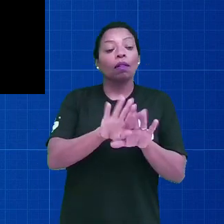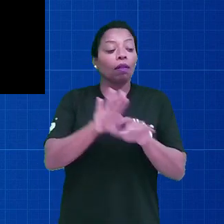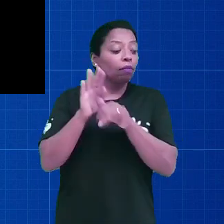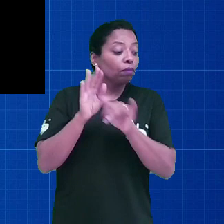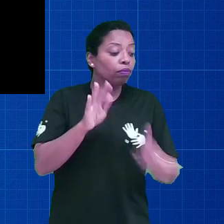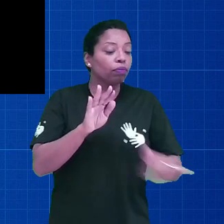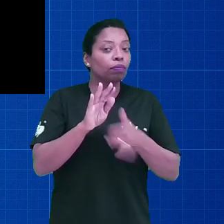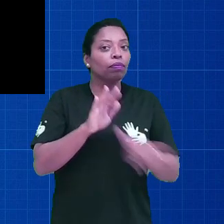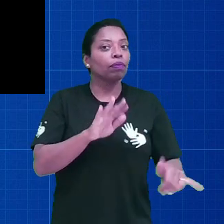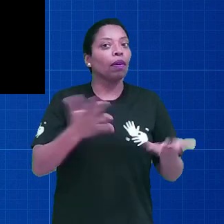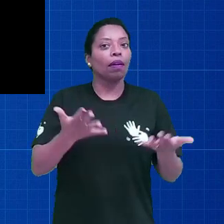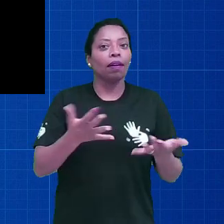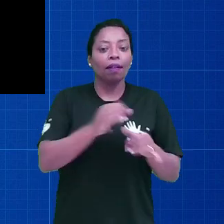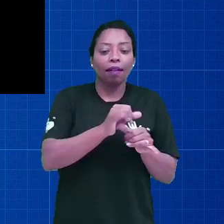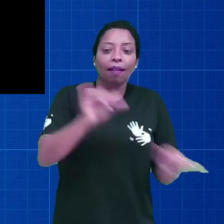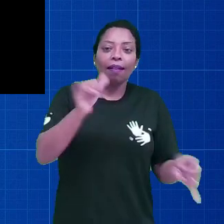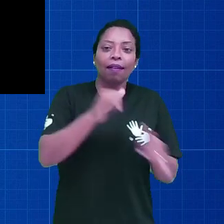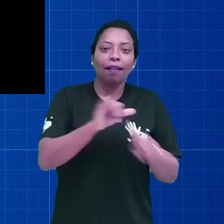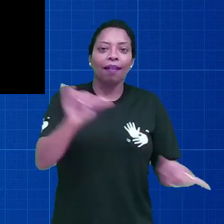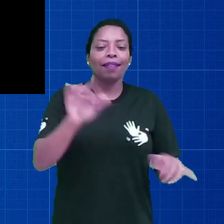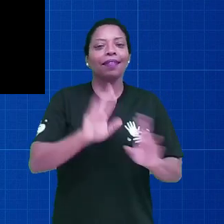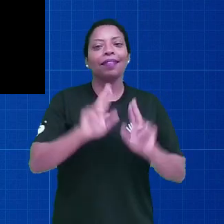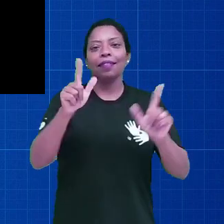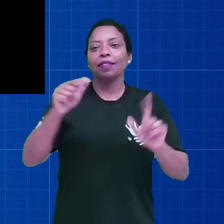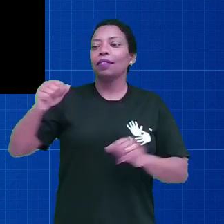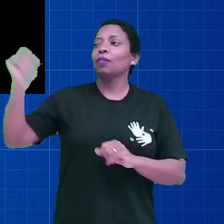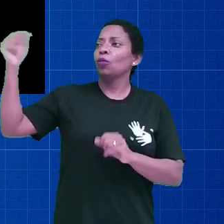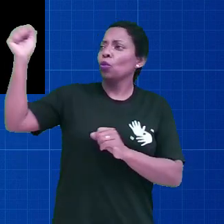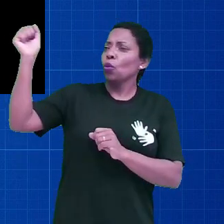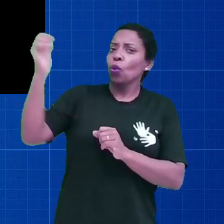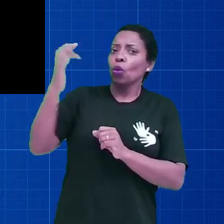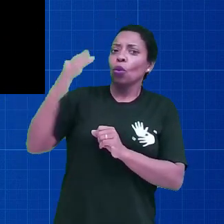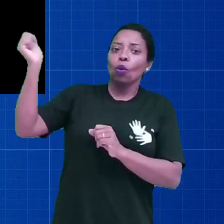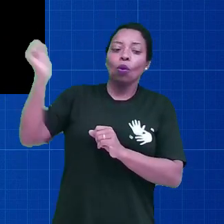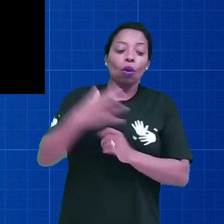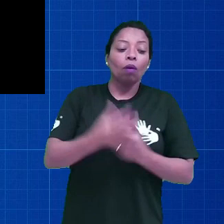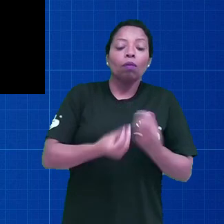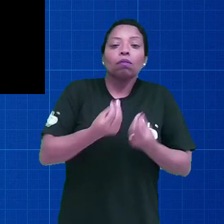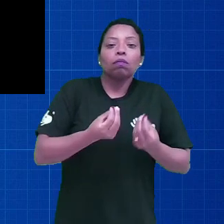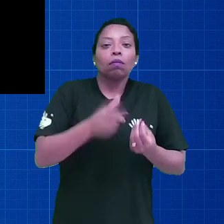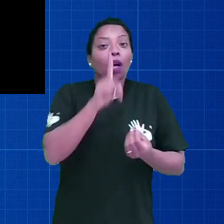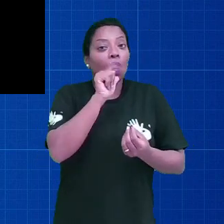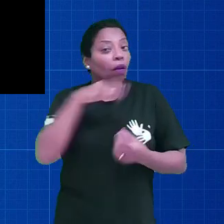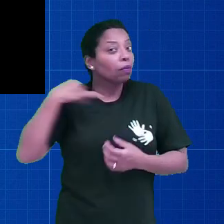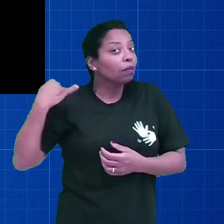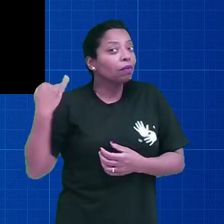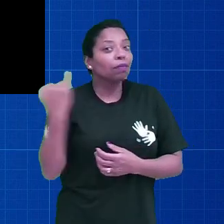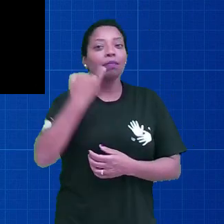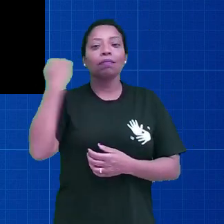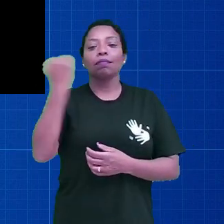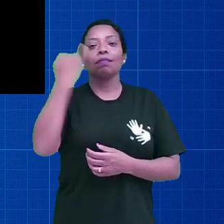consequentemente, estamos mudando o balanço de radiação. Então, trabalhar com a água é uma questão